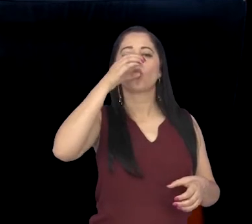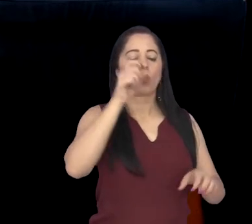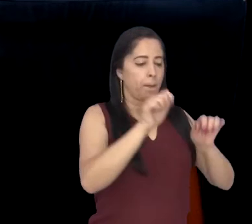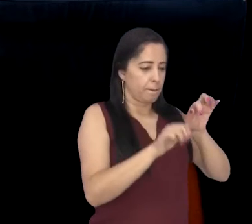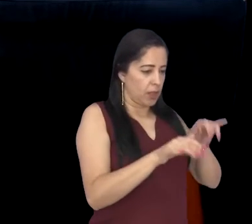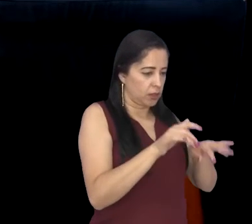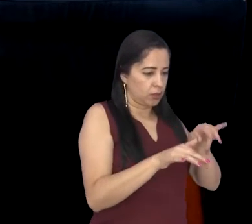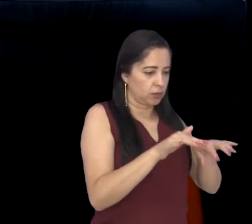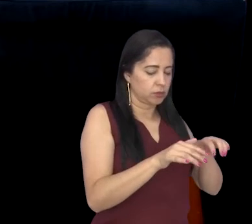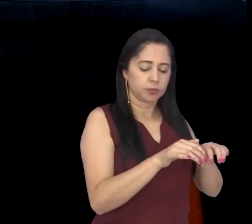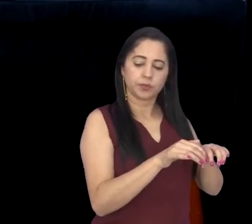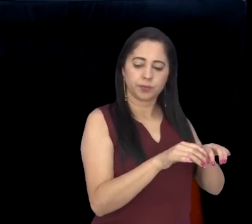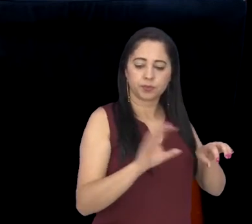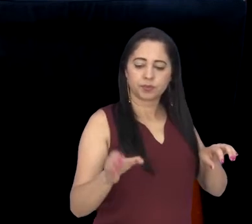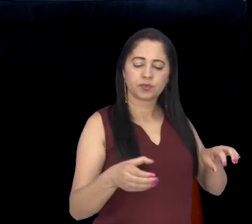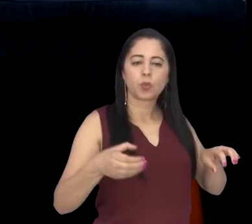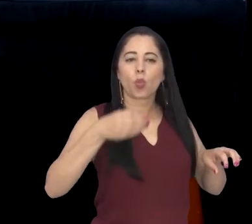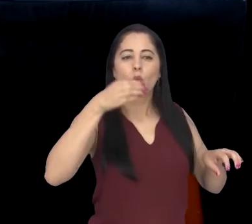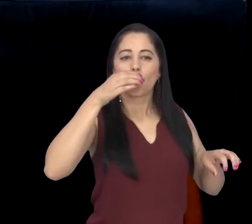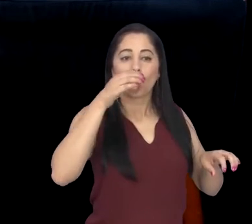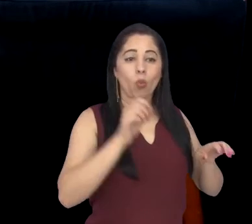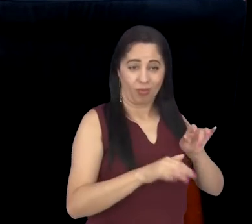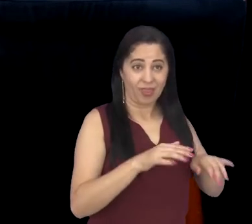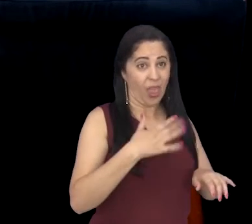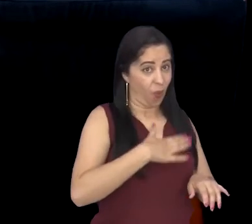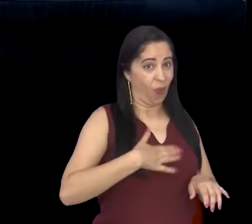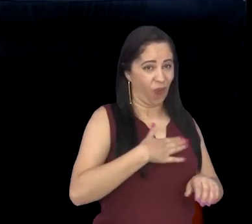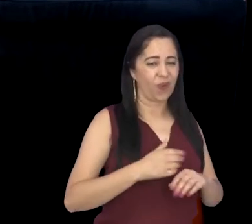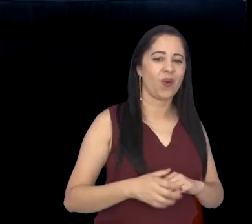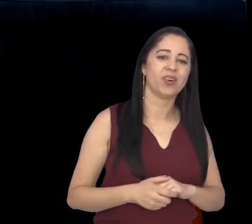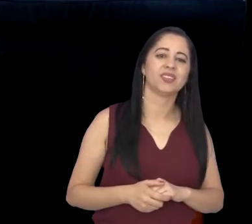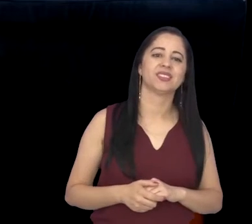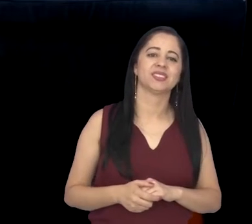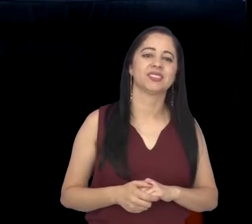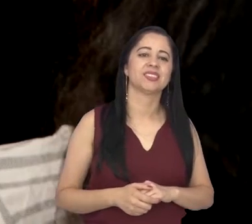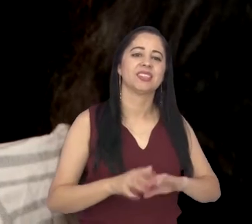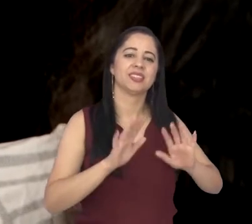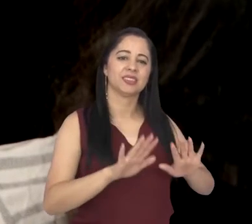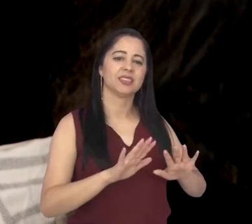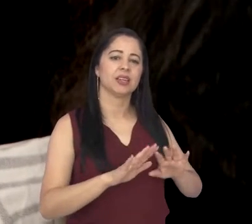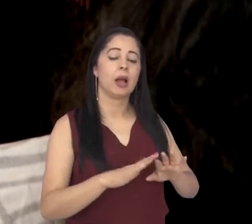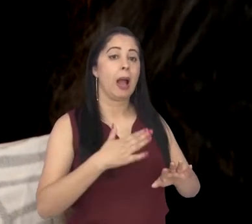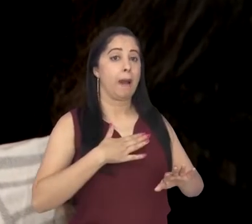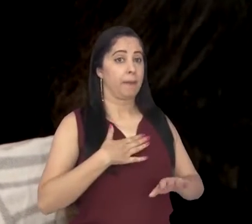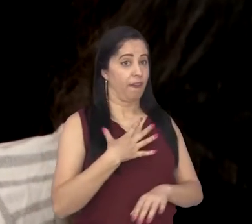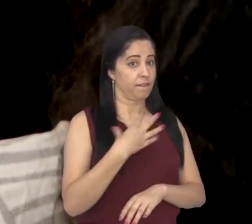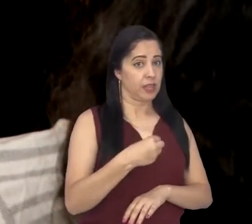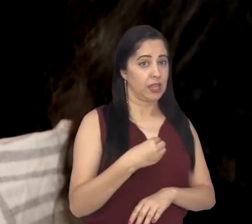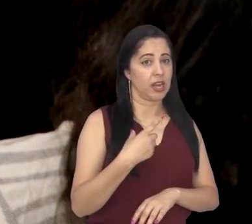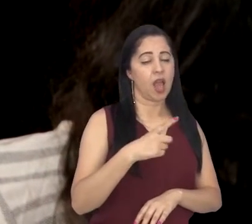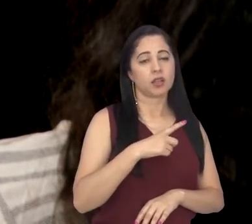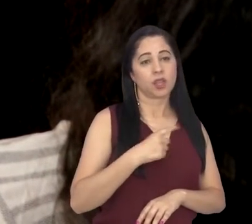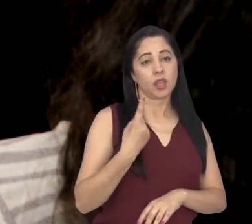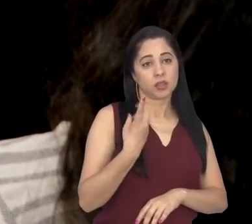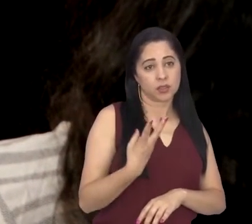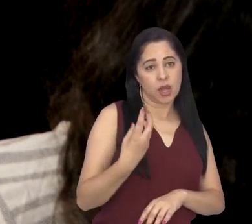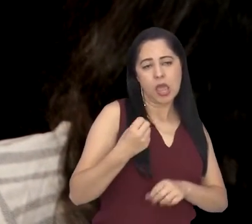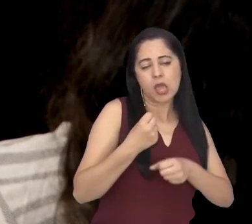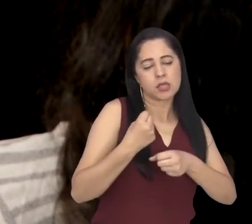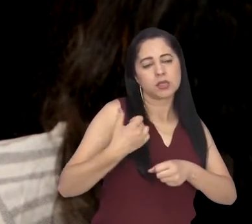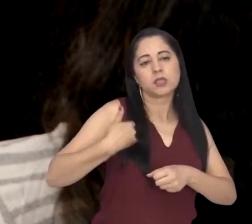é exercitar, né? E, então, hoje, essa de 13 anos ainda leva para a escola às 7 da manhã, mas